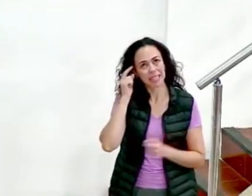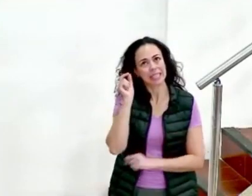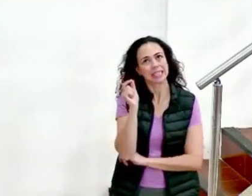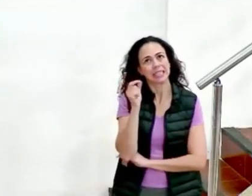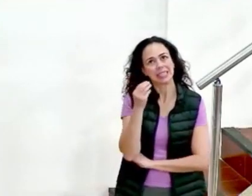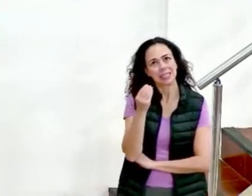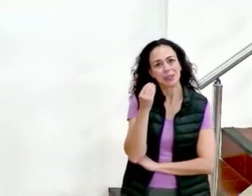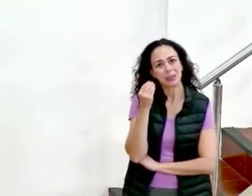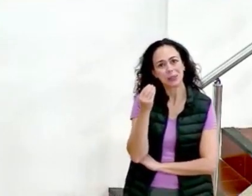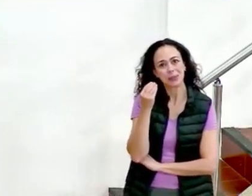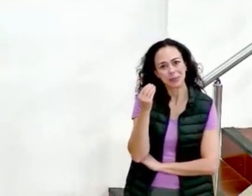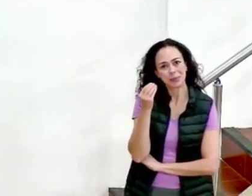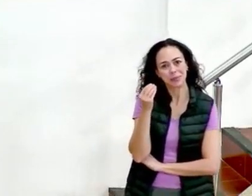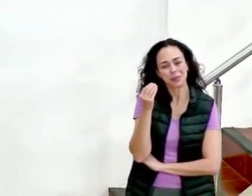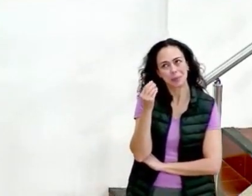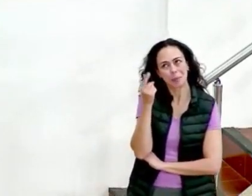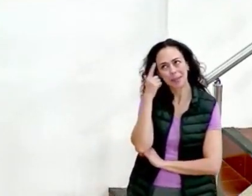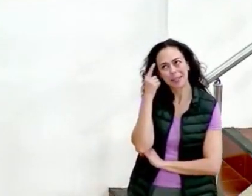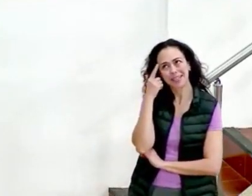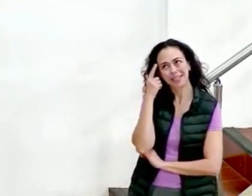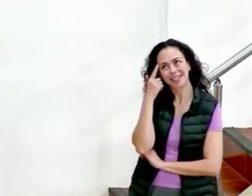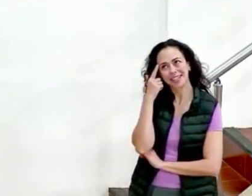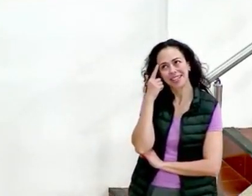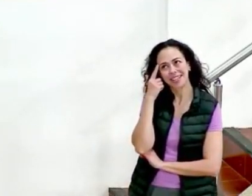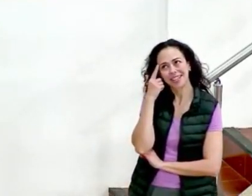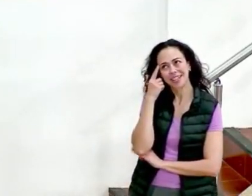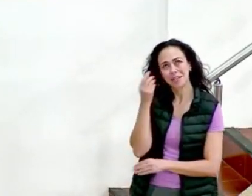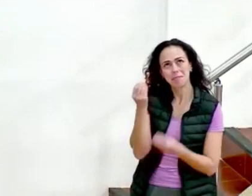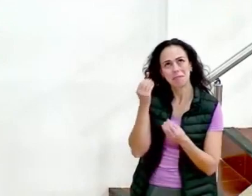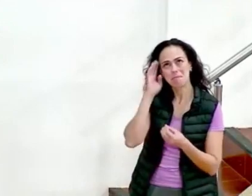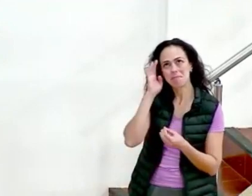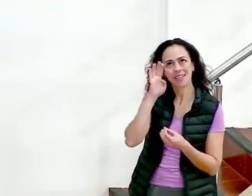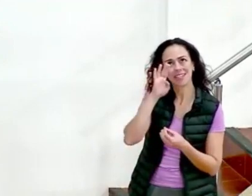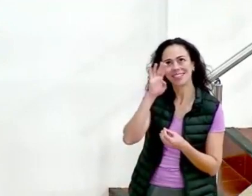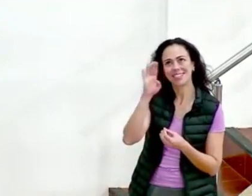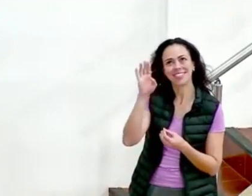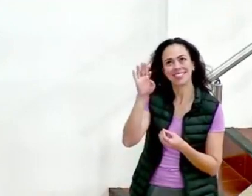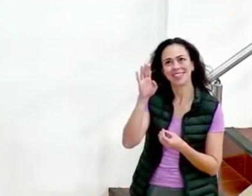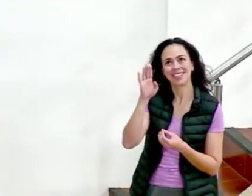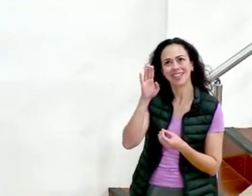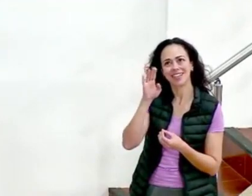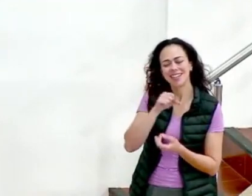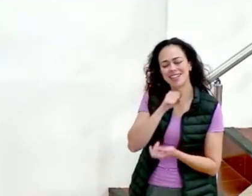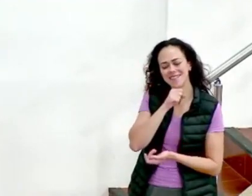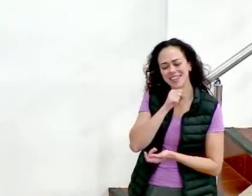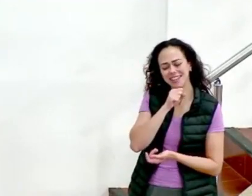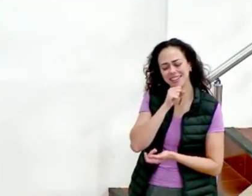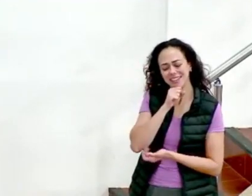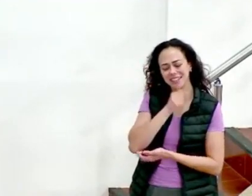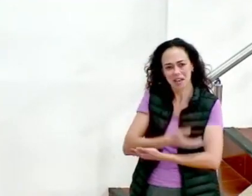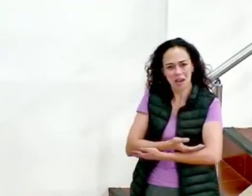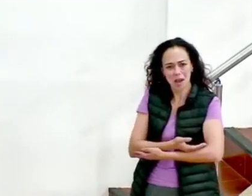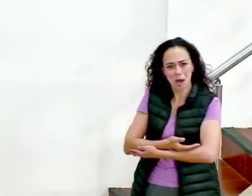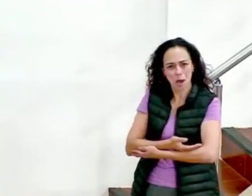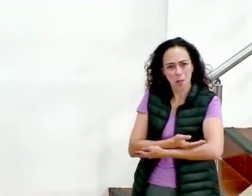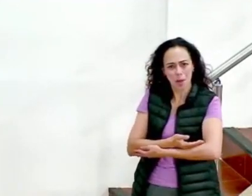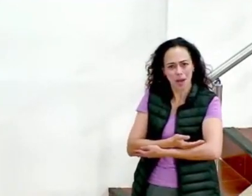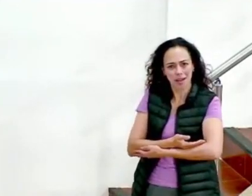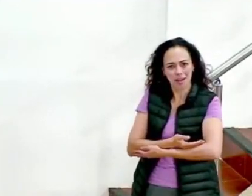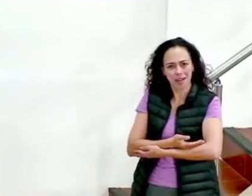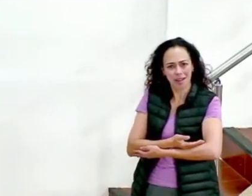Sara amamentaria um filho? Imagine uma senhora idosa